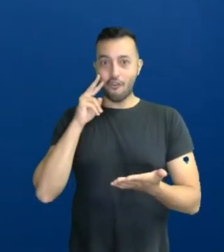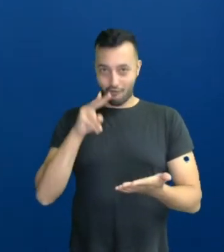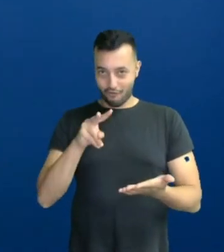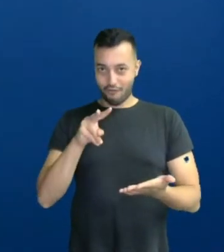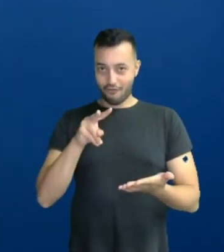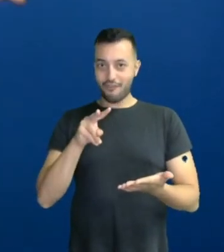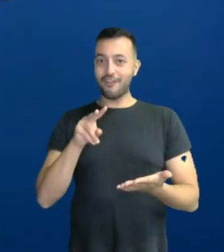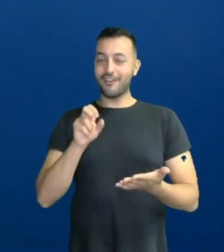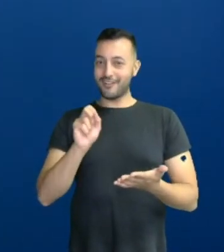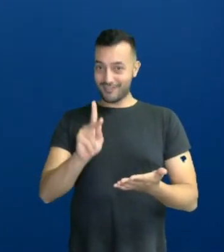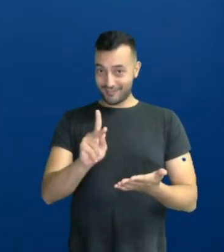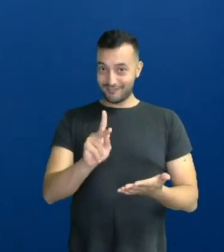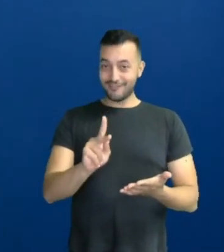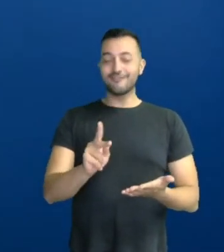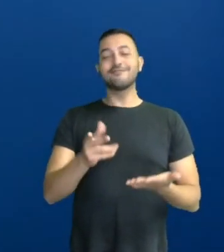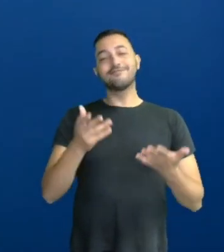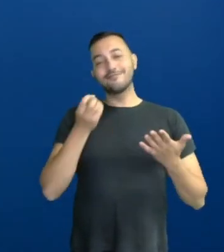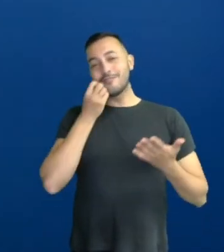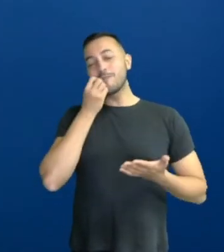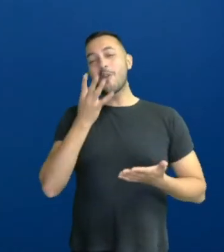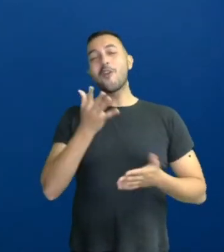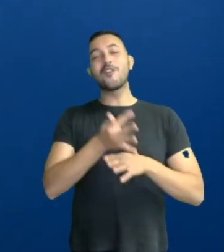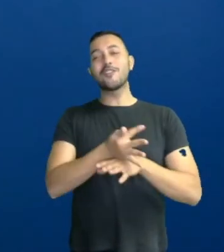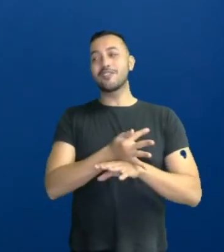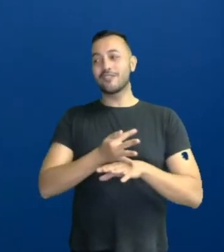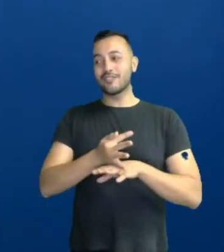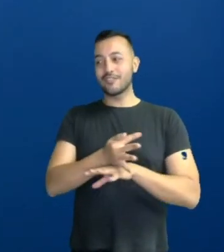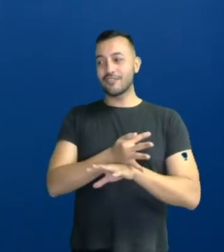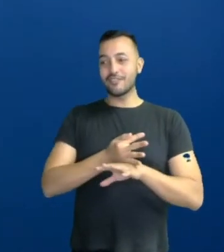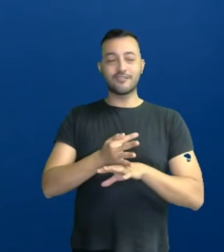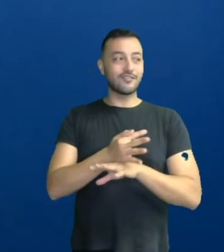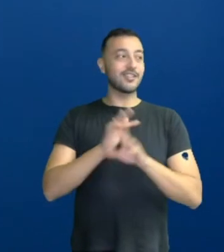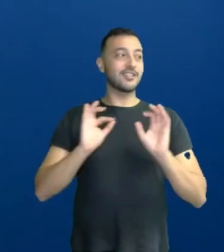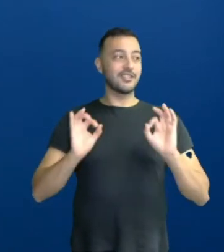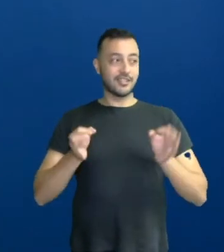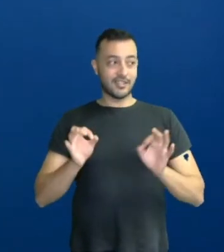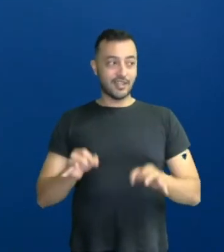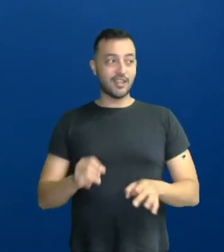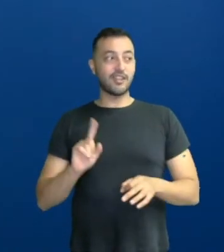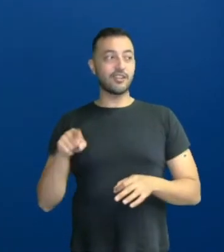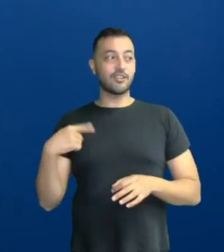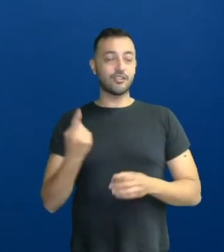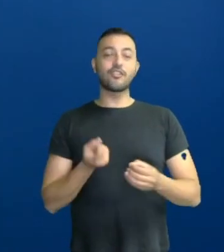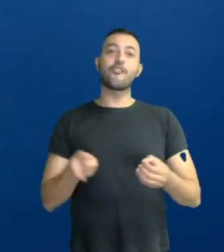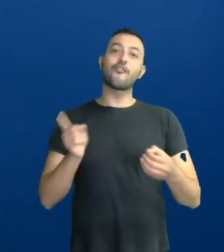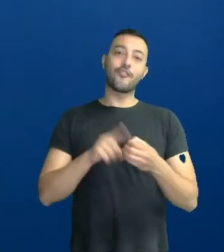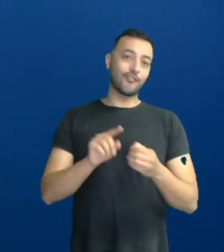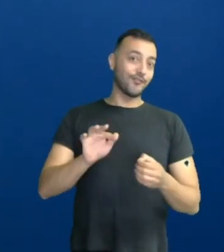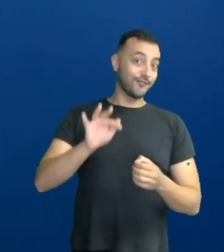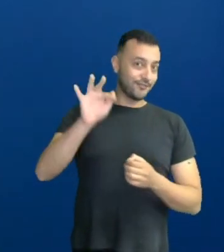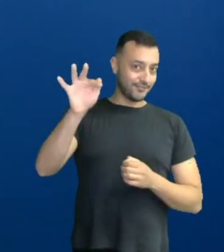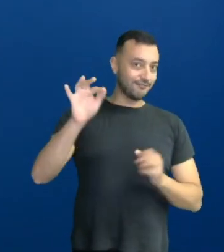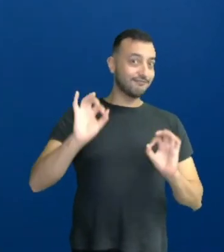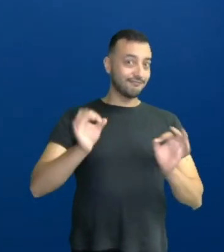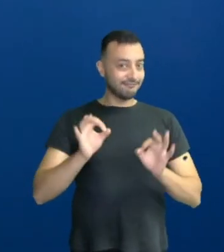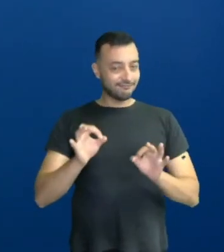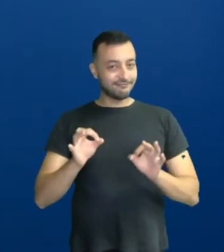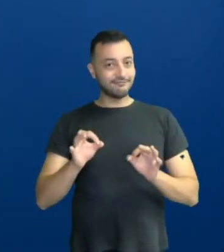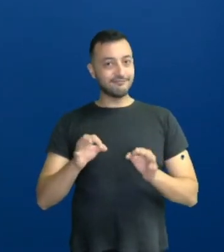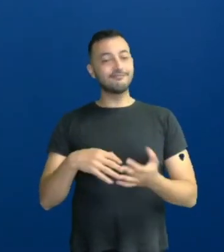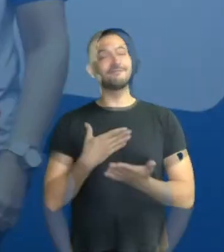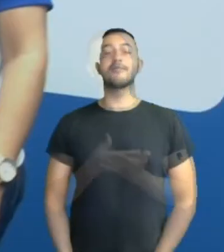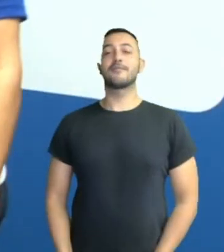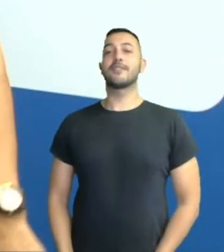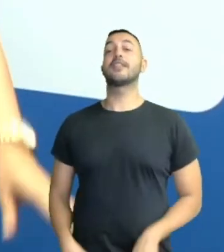certo? Então, bom recesso, tá certo? Nós voltamos logo, logo, tá certo? Para as